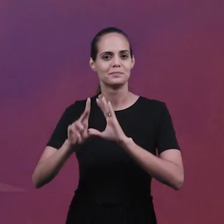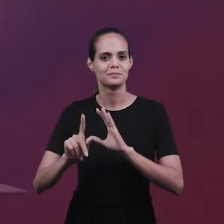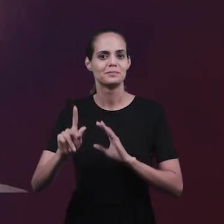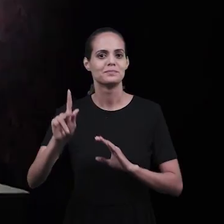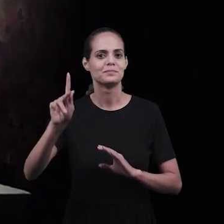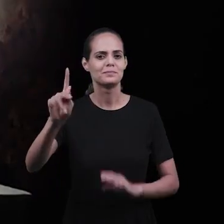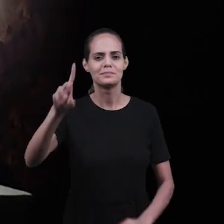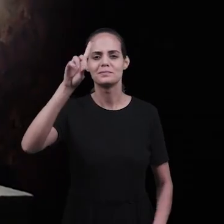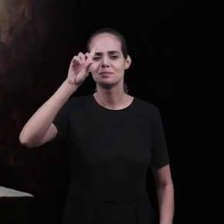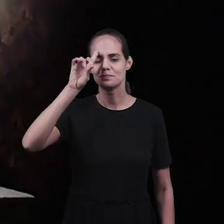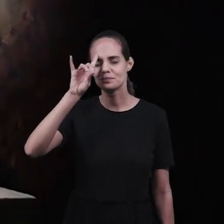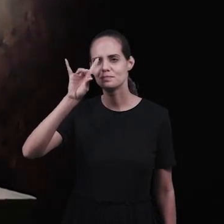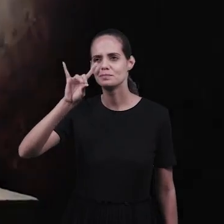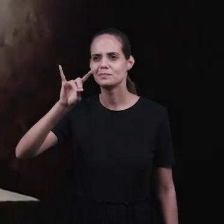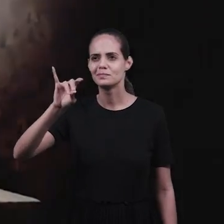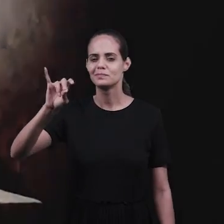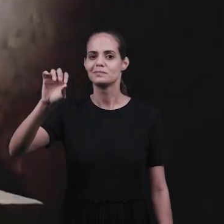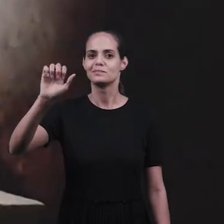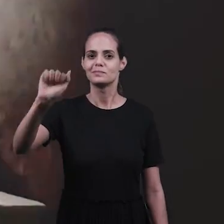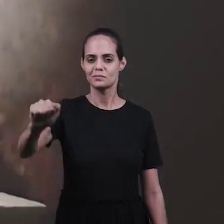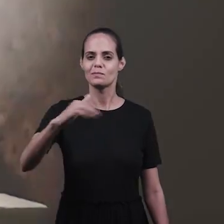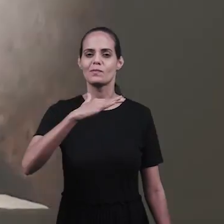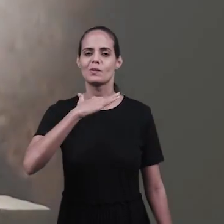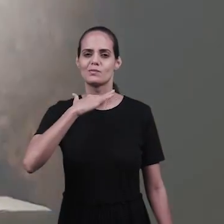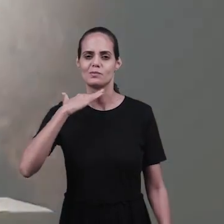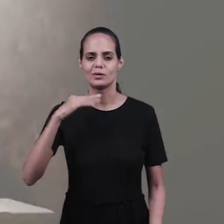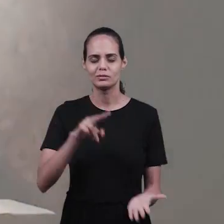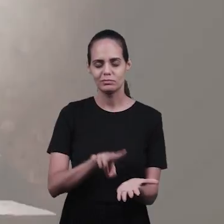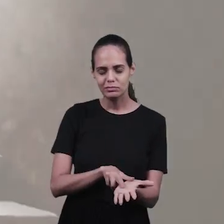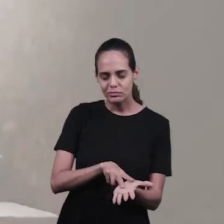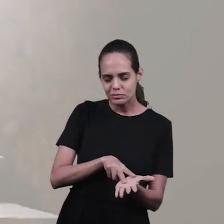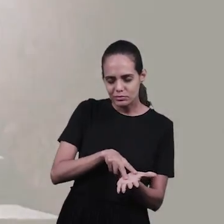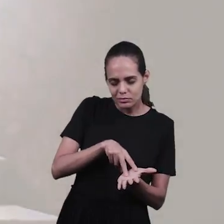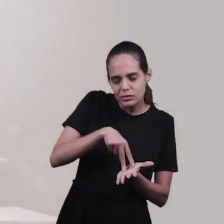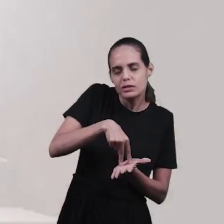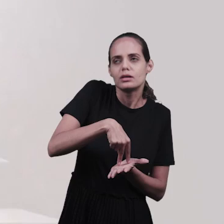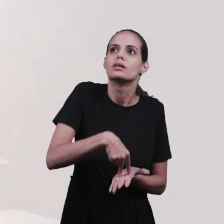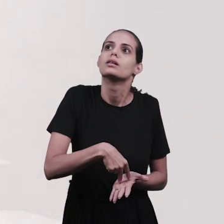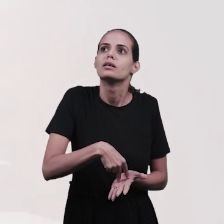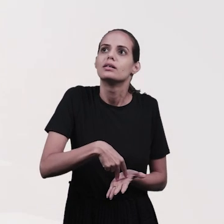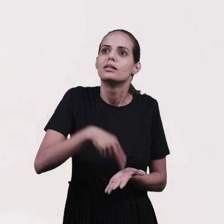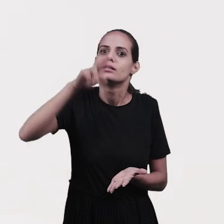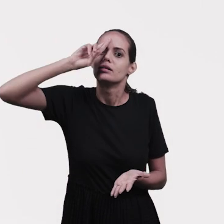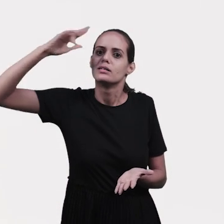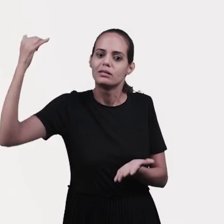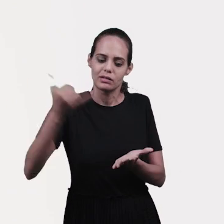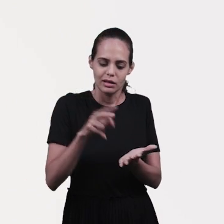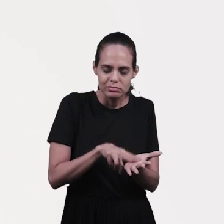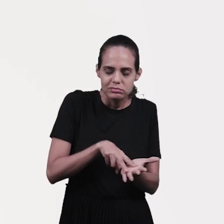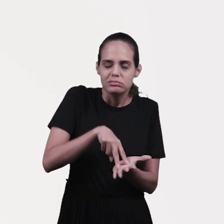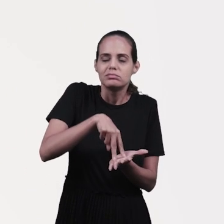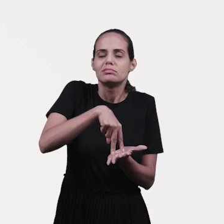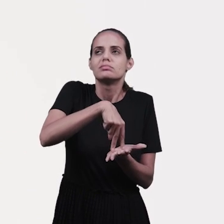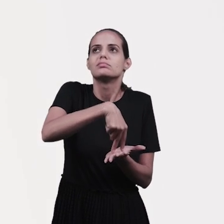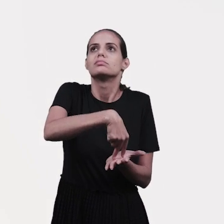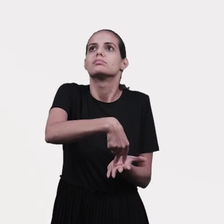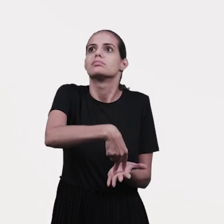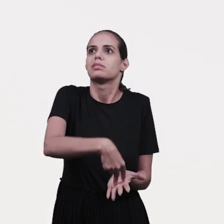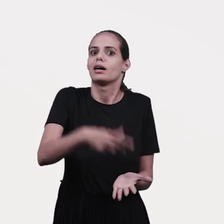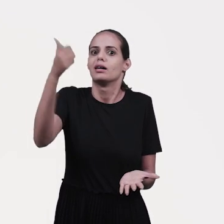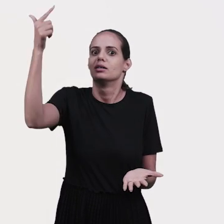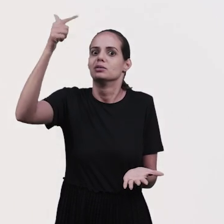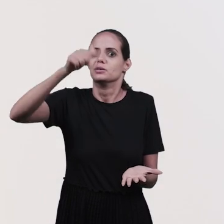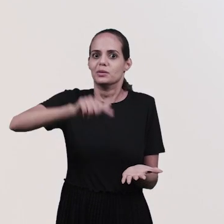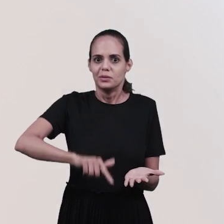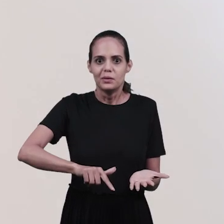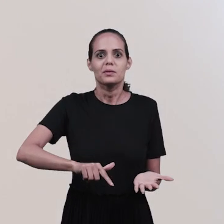dia, quando os mortos hão de a voz de Cristo ouvir e de seus sepulcros hão de